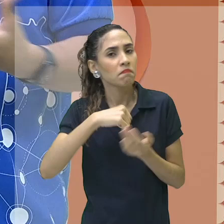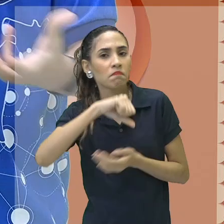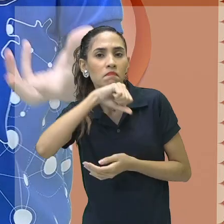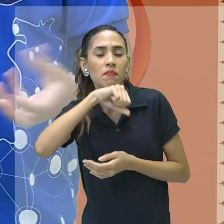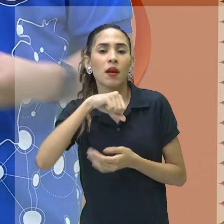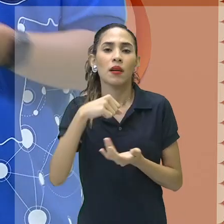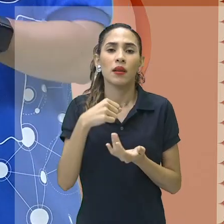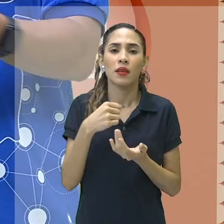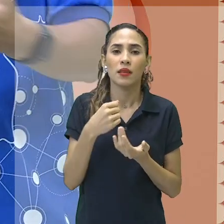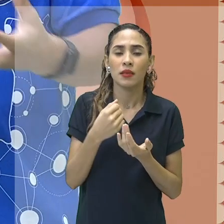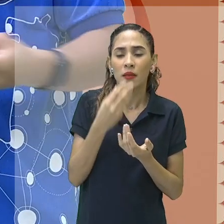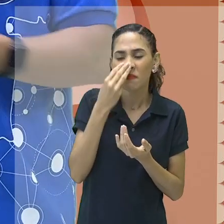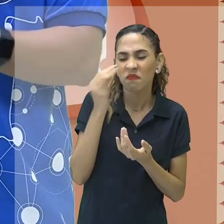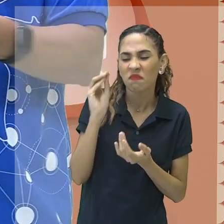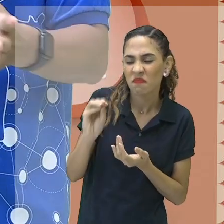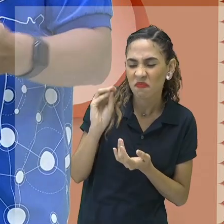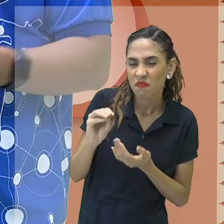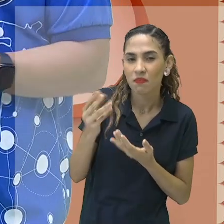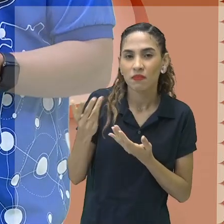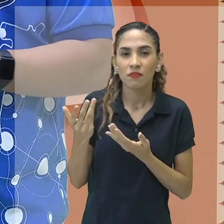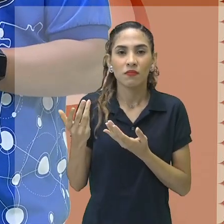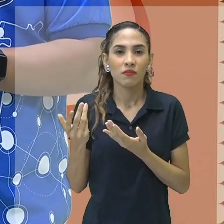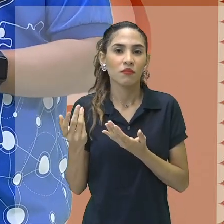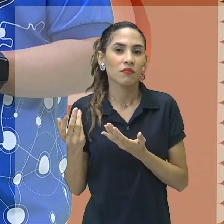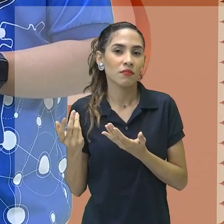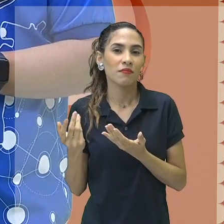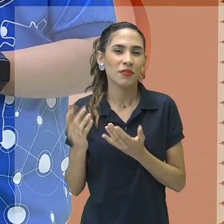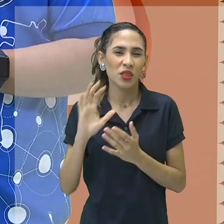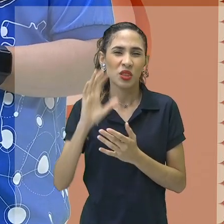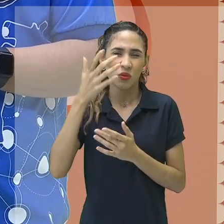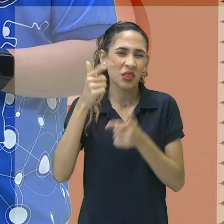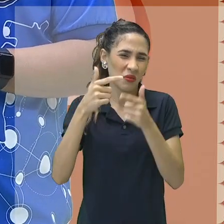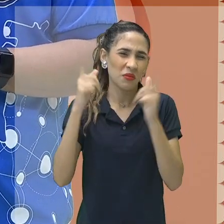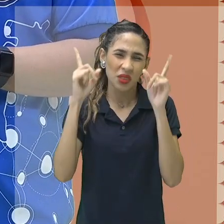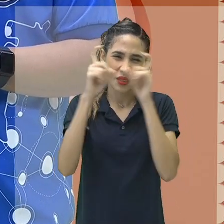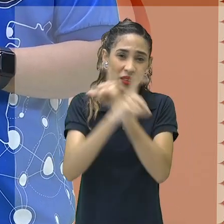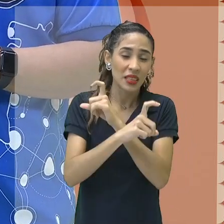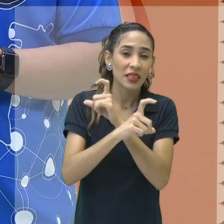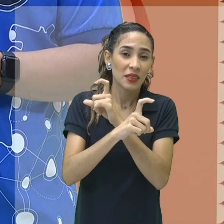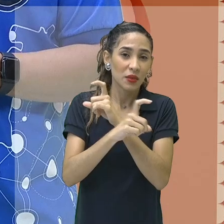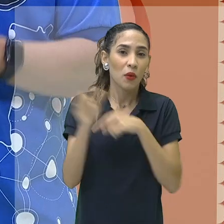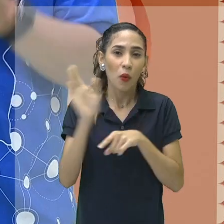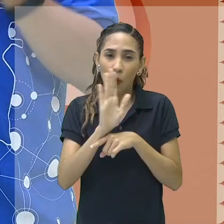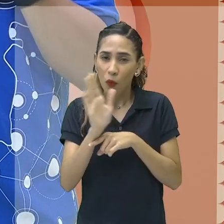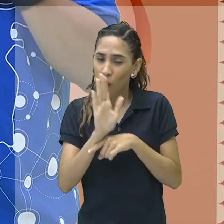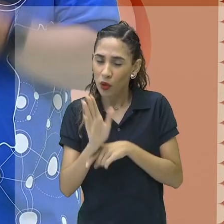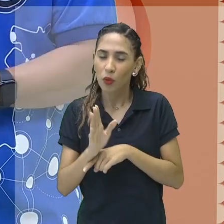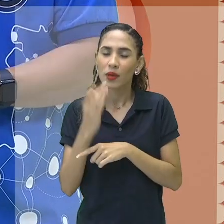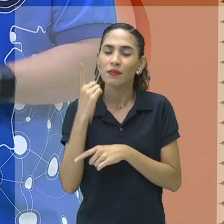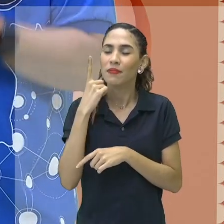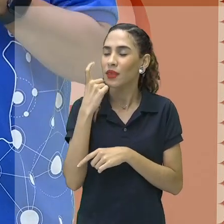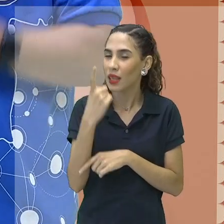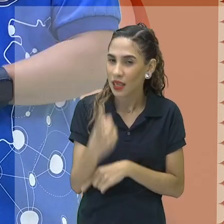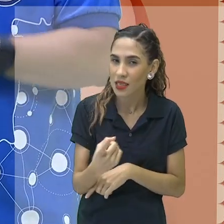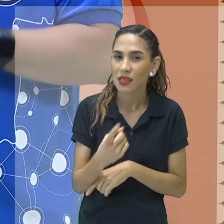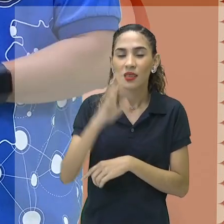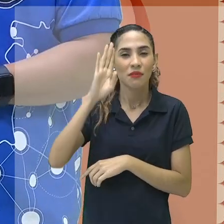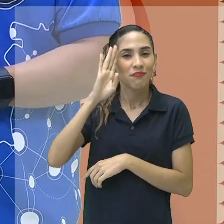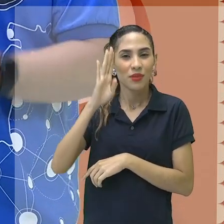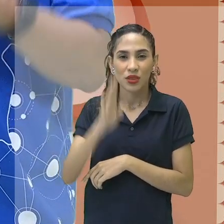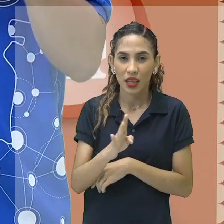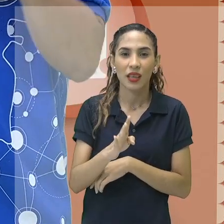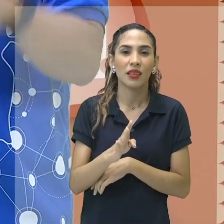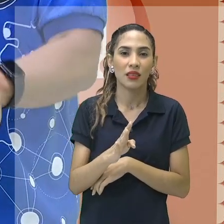meio desprezada, sendo tratada como, né, uma situação meio complicada. Então é um filme que faz uma discussão muito interessante, muito direta, sobre a